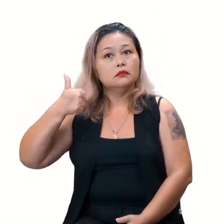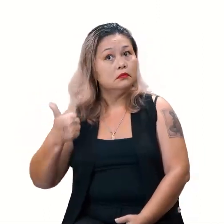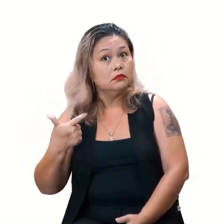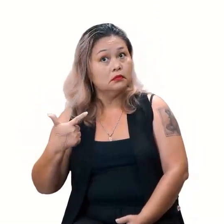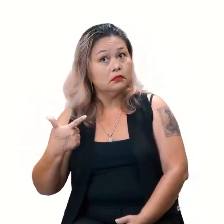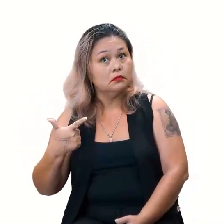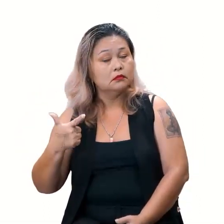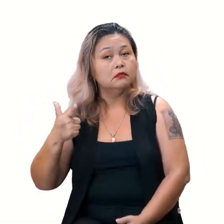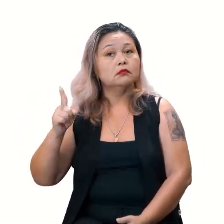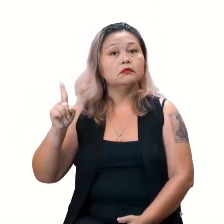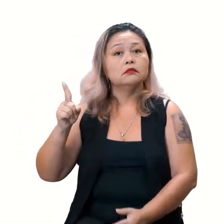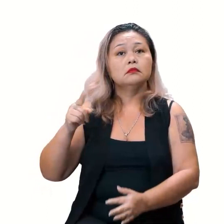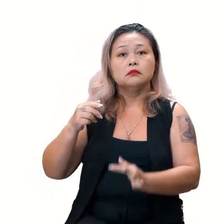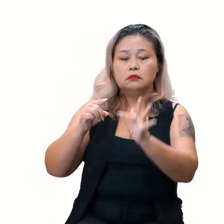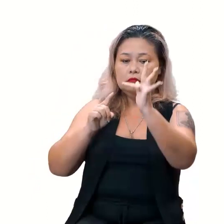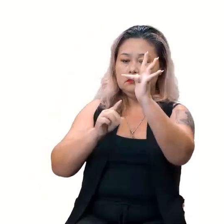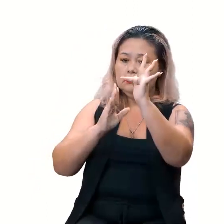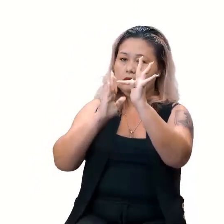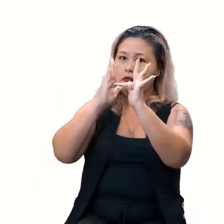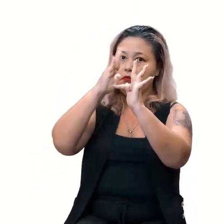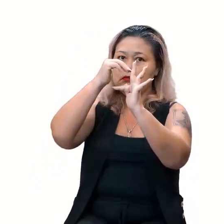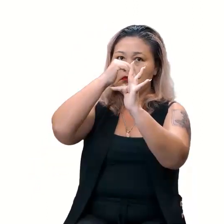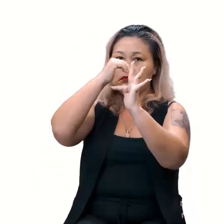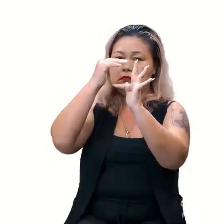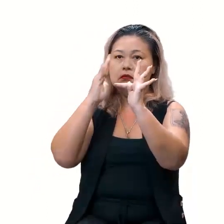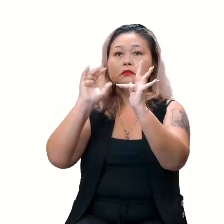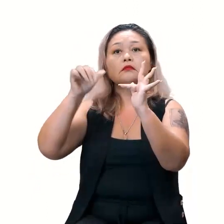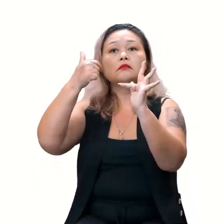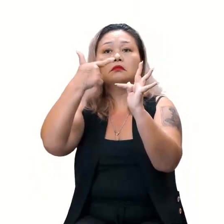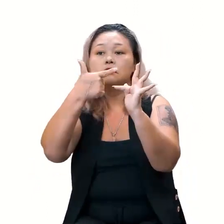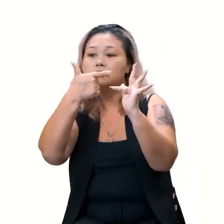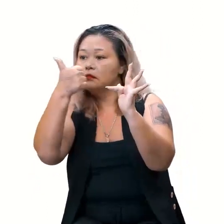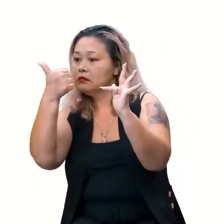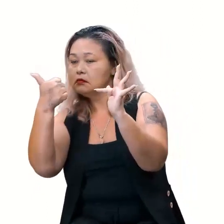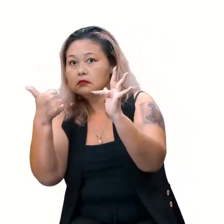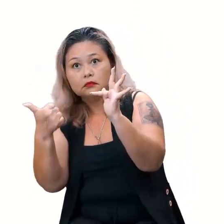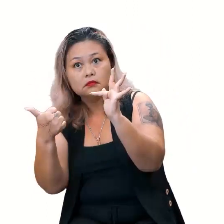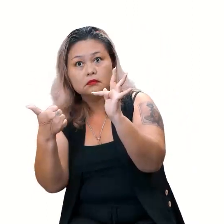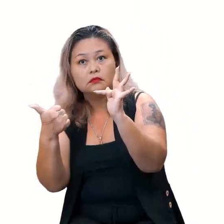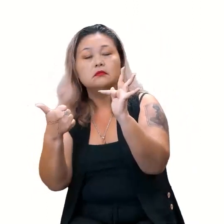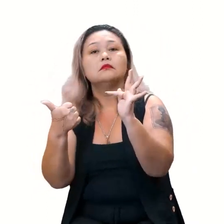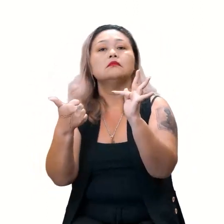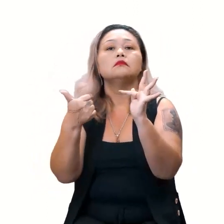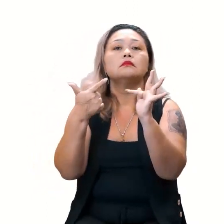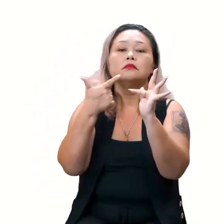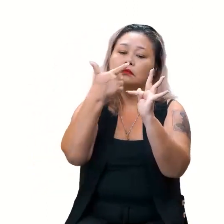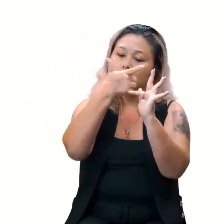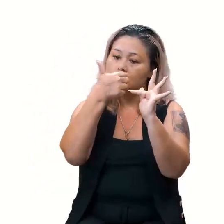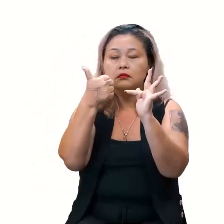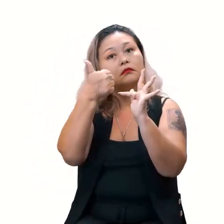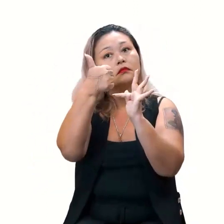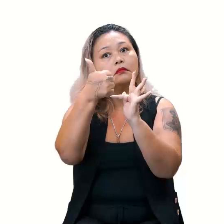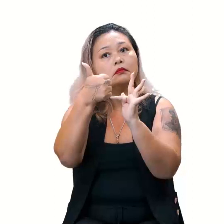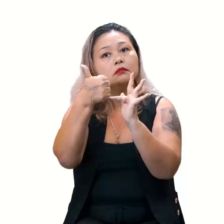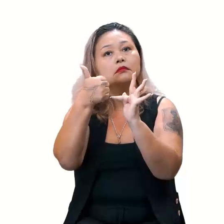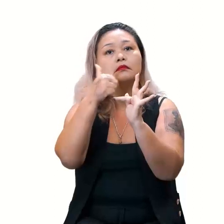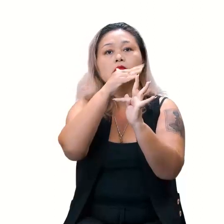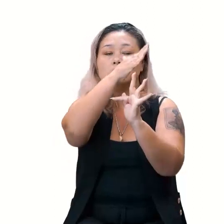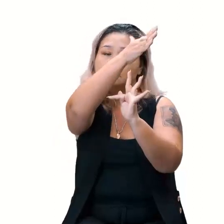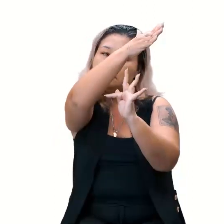2. Então, 1 com 2, olha lá. Depois, 2 e 1. 2 e 1. A minha função está